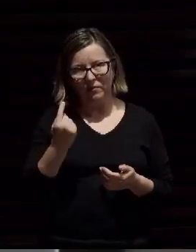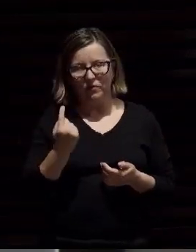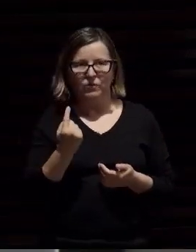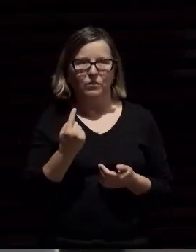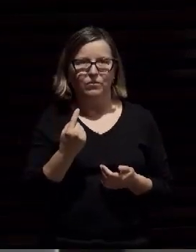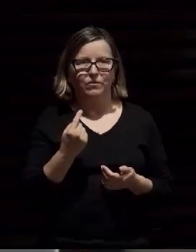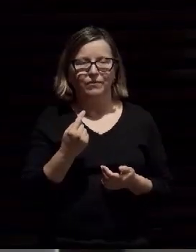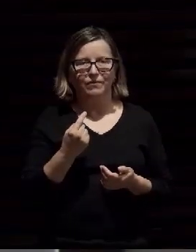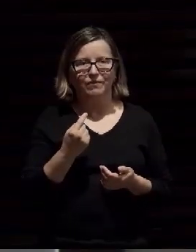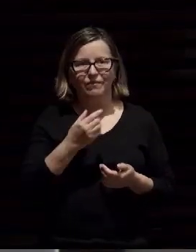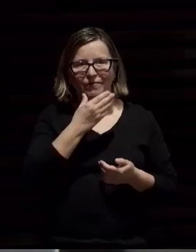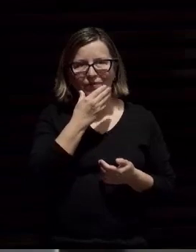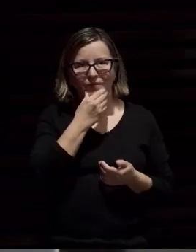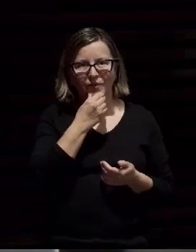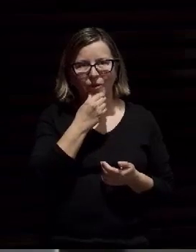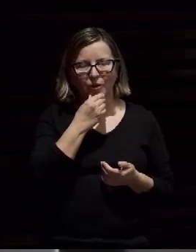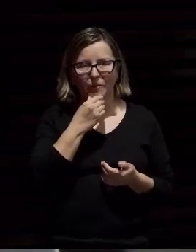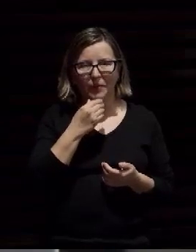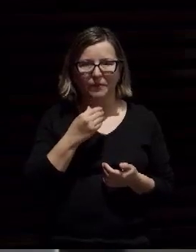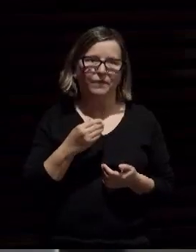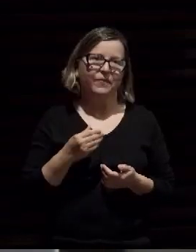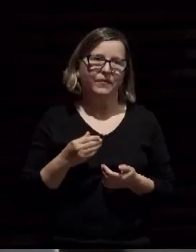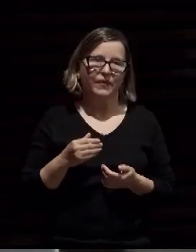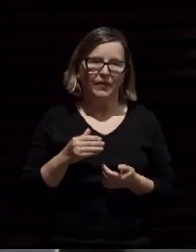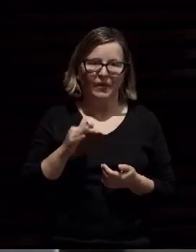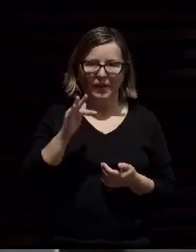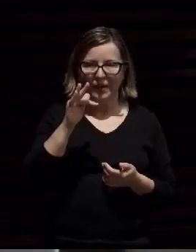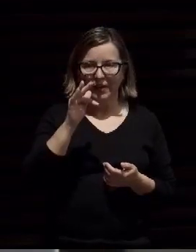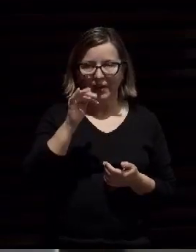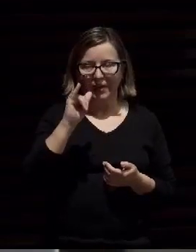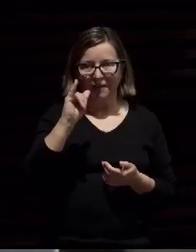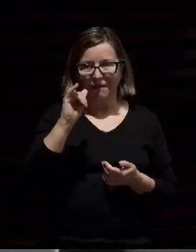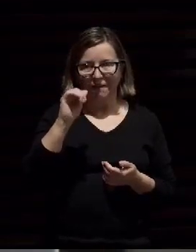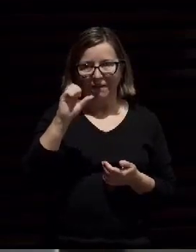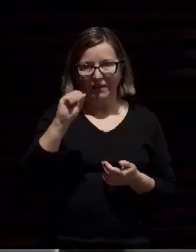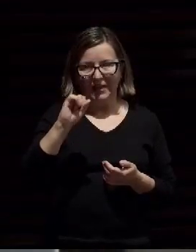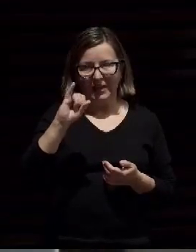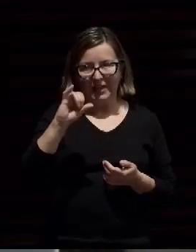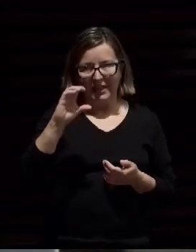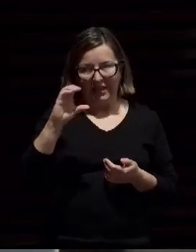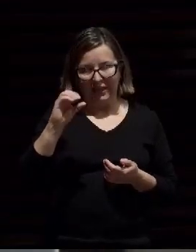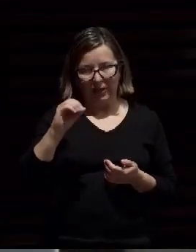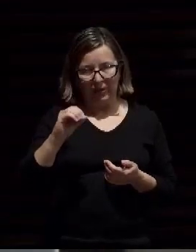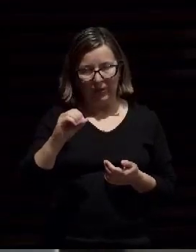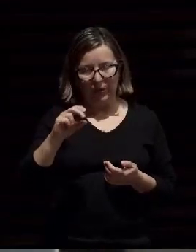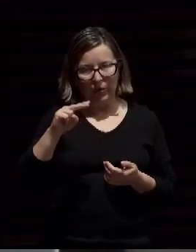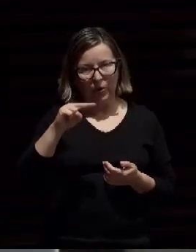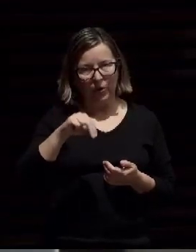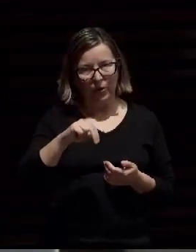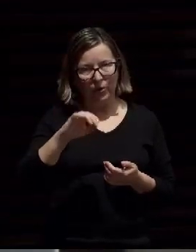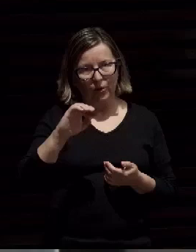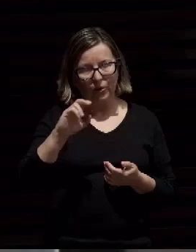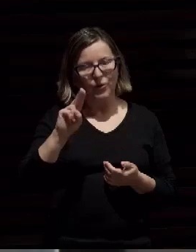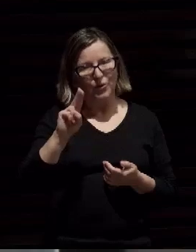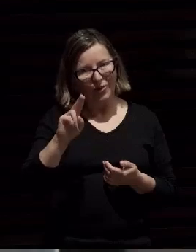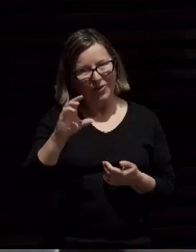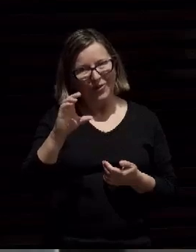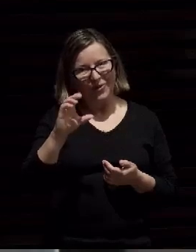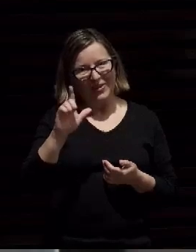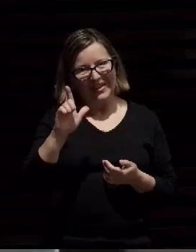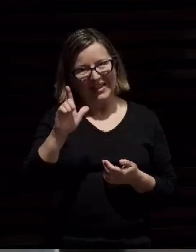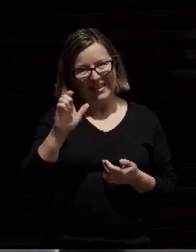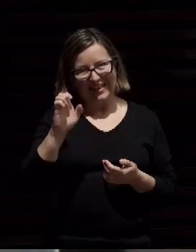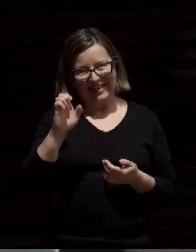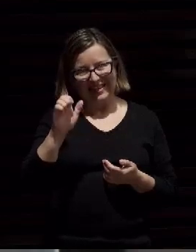físico nuclear, que trabalhou aqui no Brasil na implantação da usina de